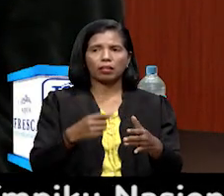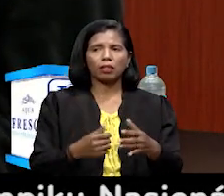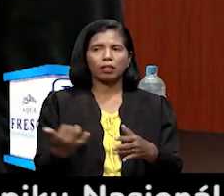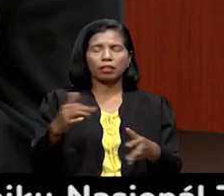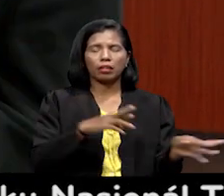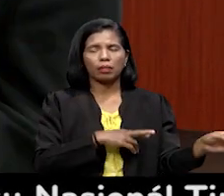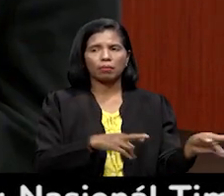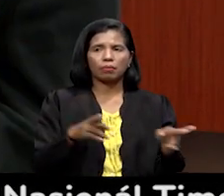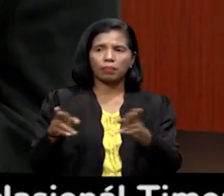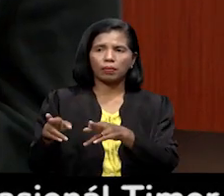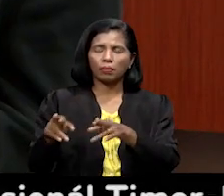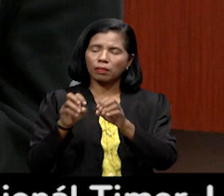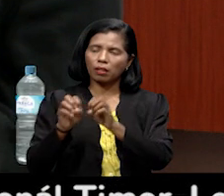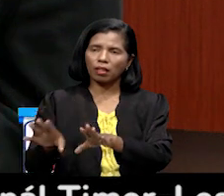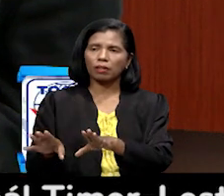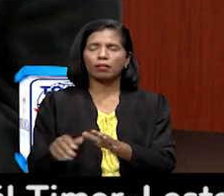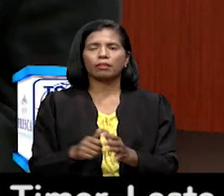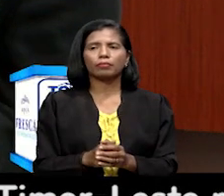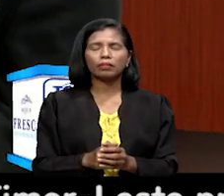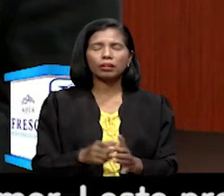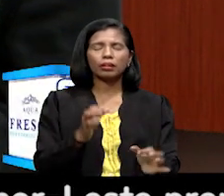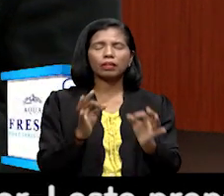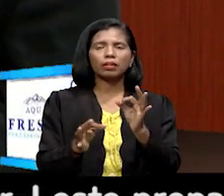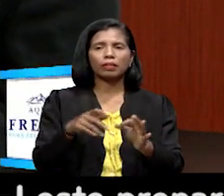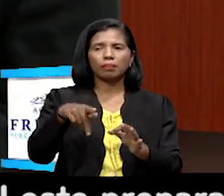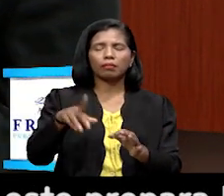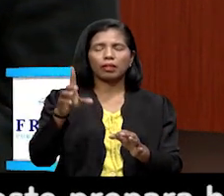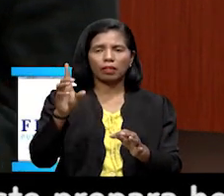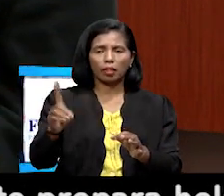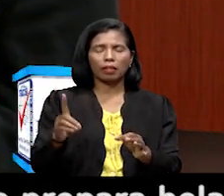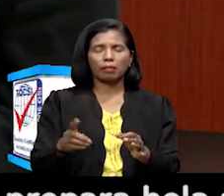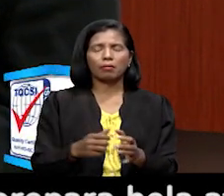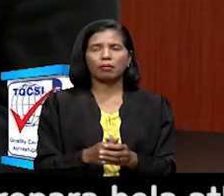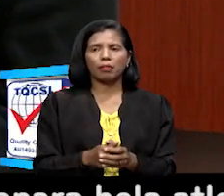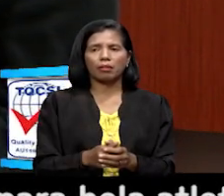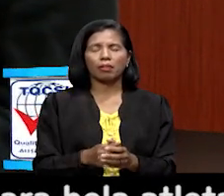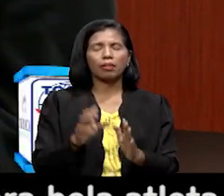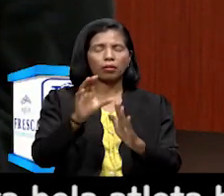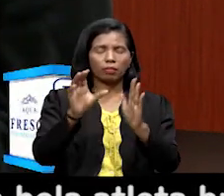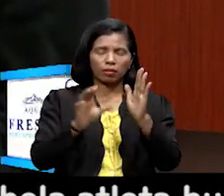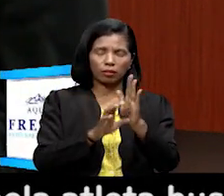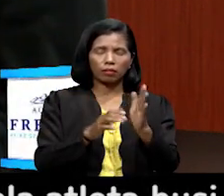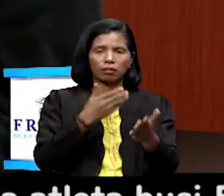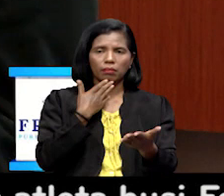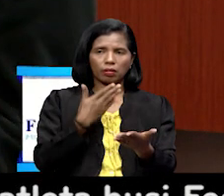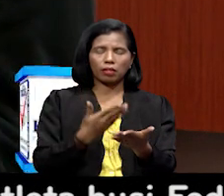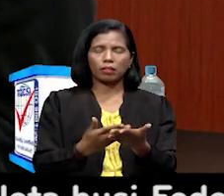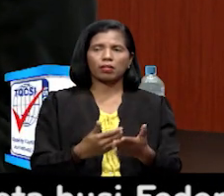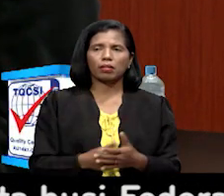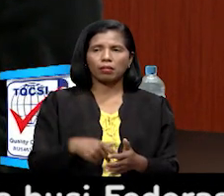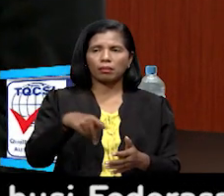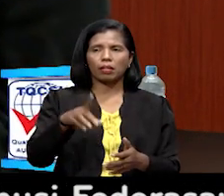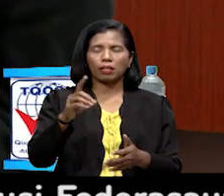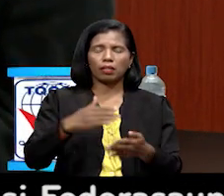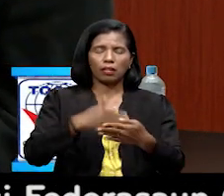lakonkoli kari, pede, niha magmaduro kou convenção ni ma sucesu ni kata pede hakatona